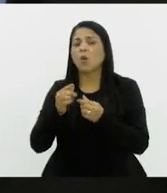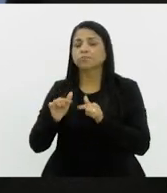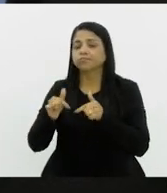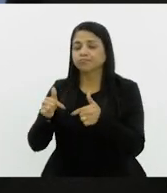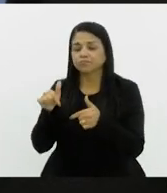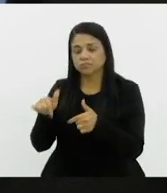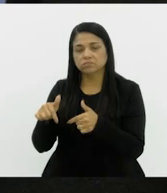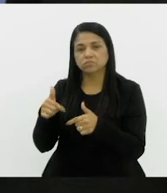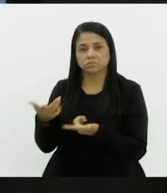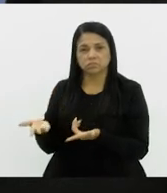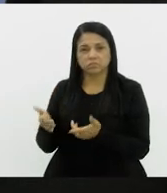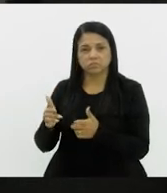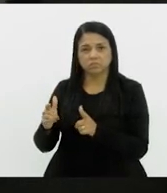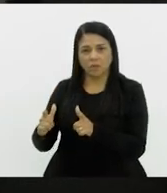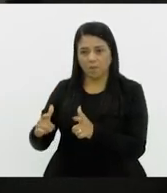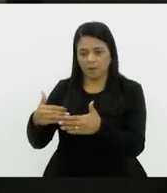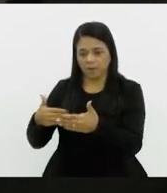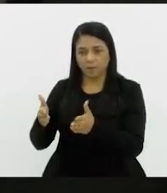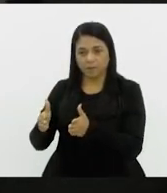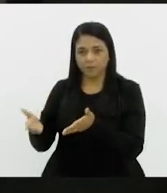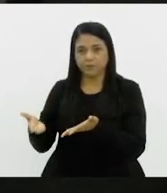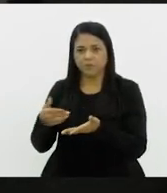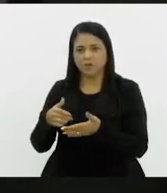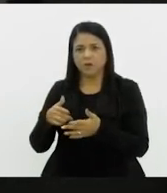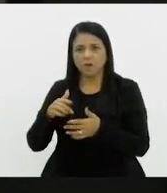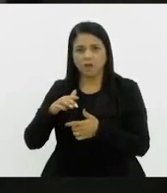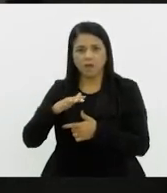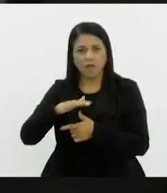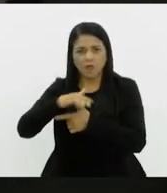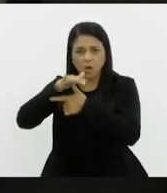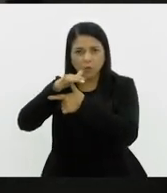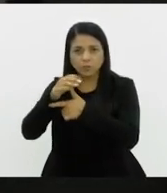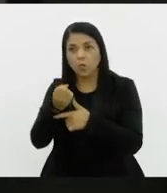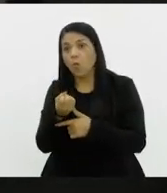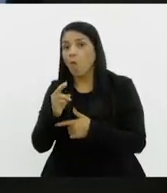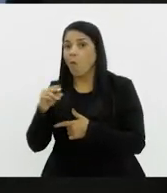isso. Isso é um helicóptero ou um avião?